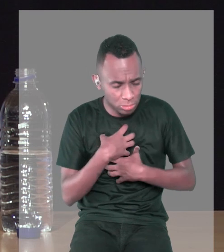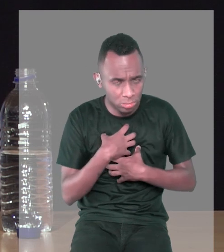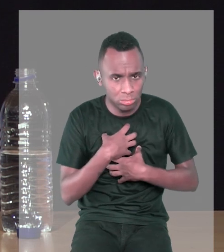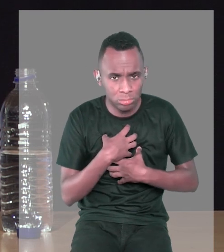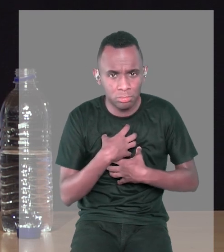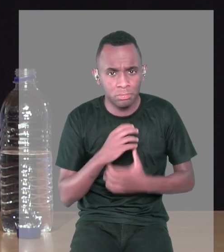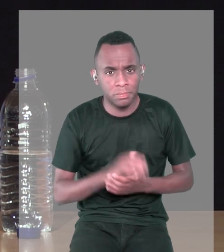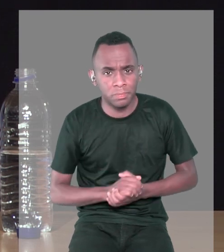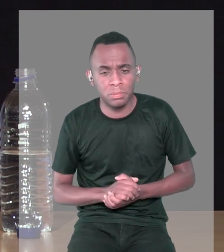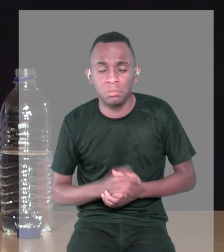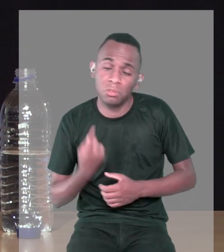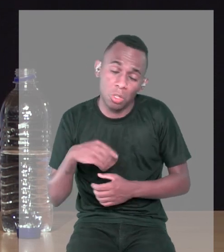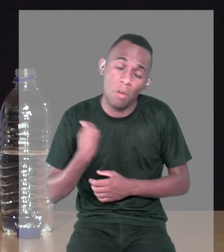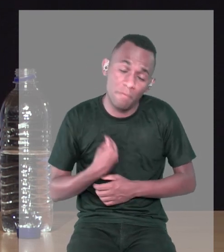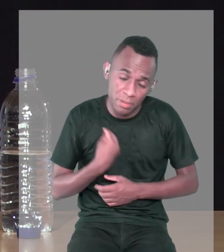completamente sós?